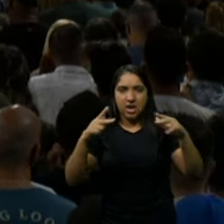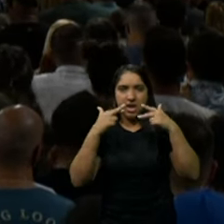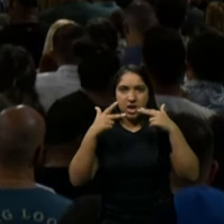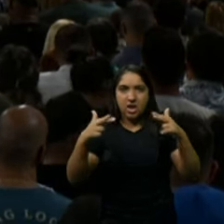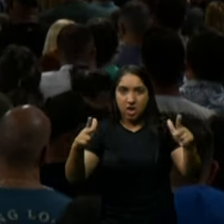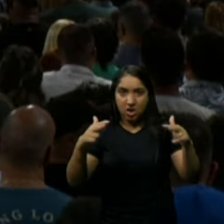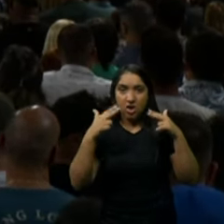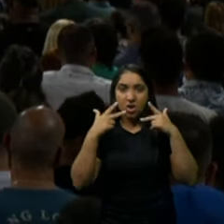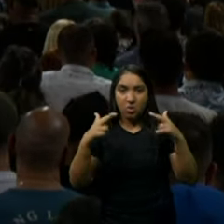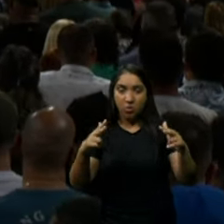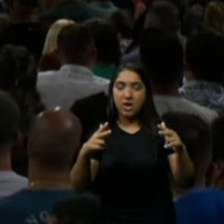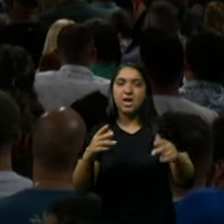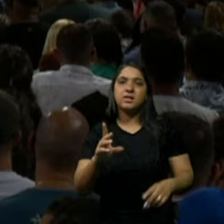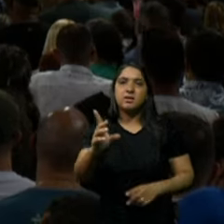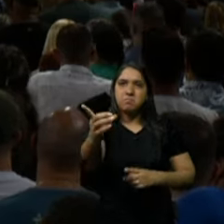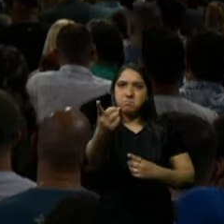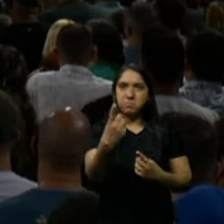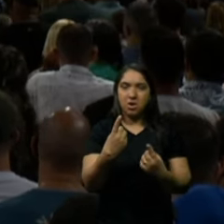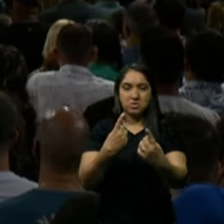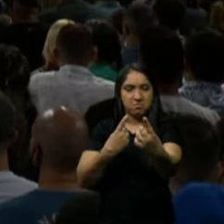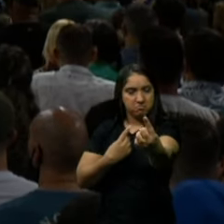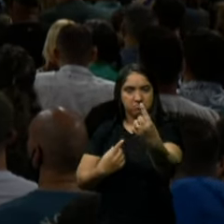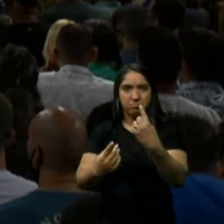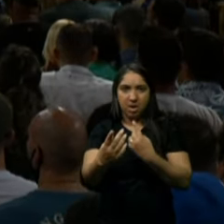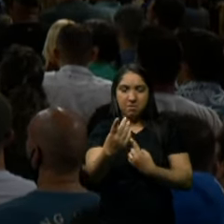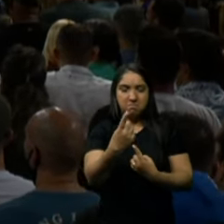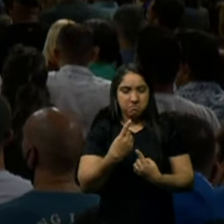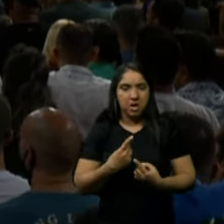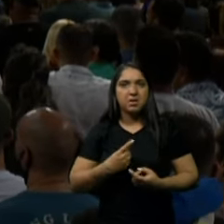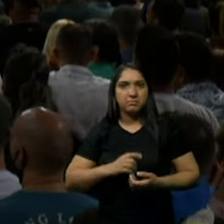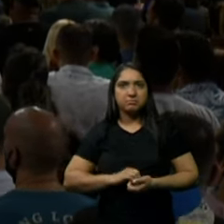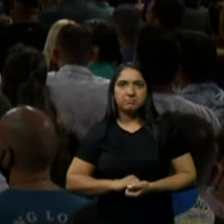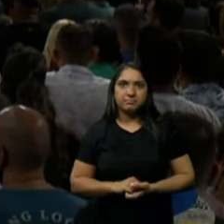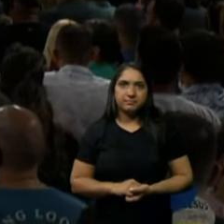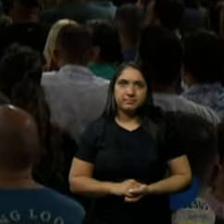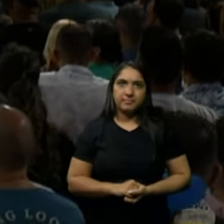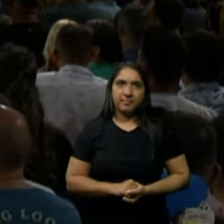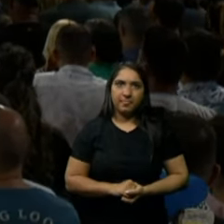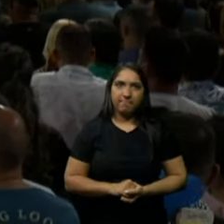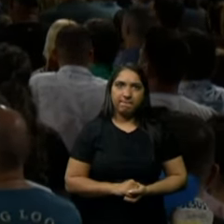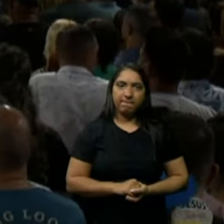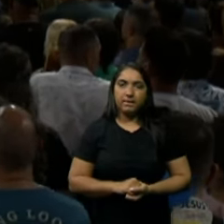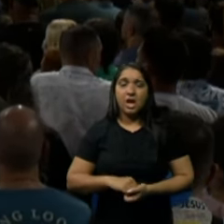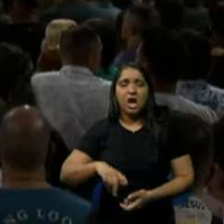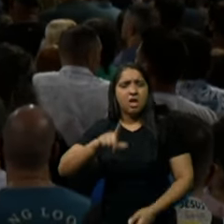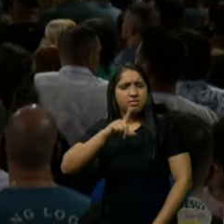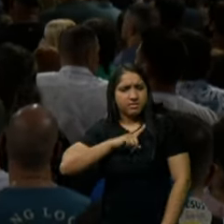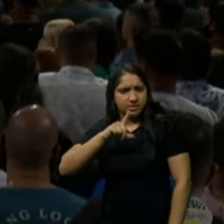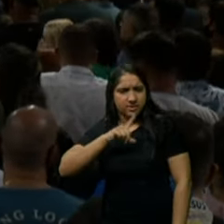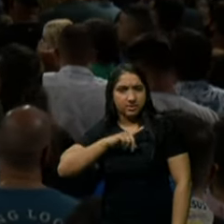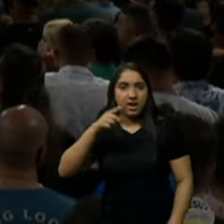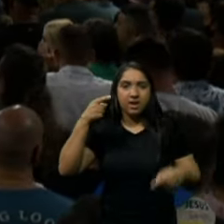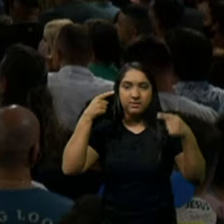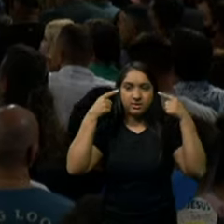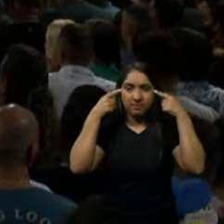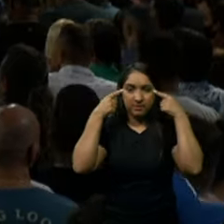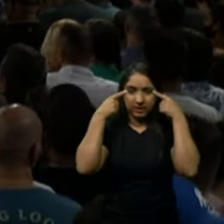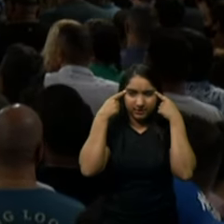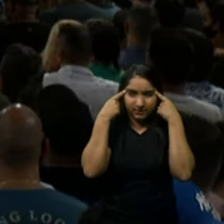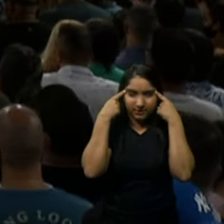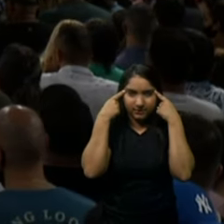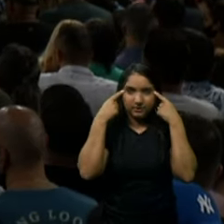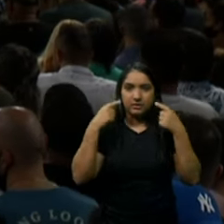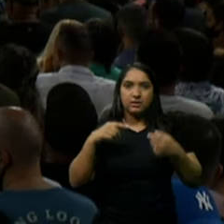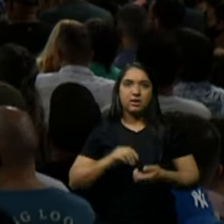alguma das nossas igrejas tem um irlandês que veio para nossa conferência e tem uma japonesa venha japonesa aqui